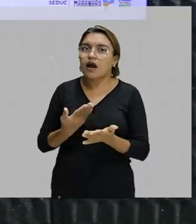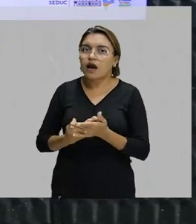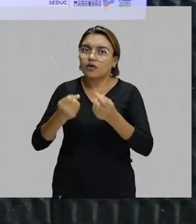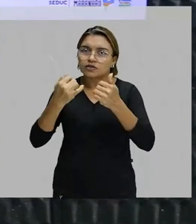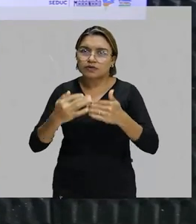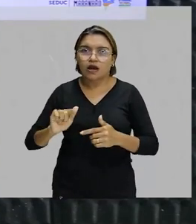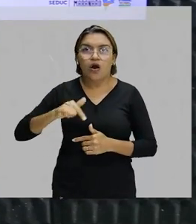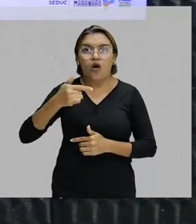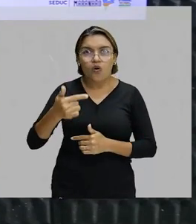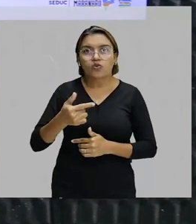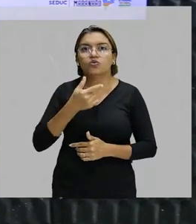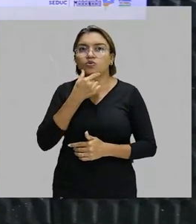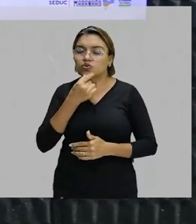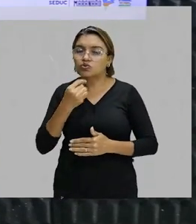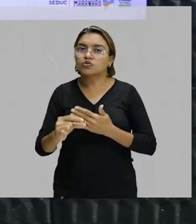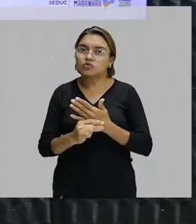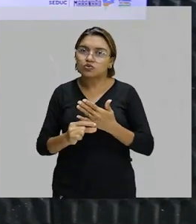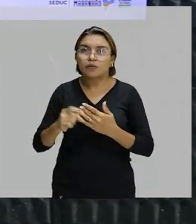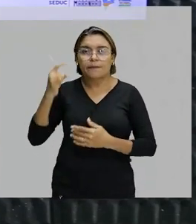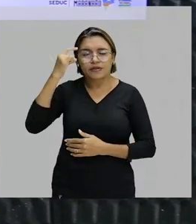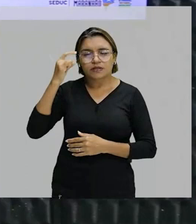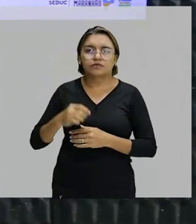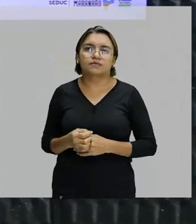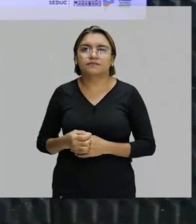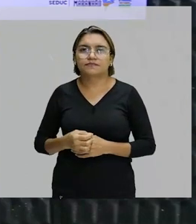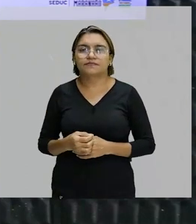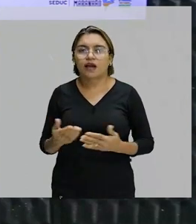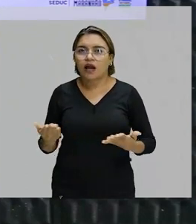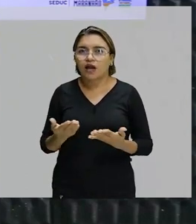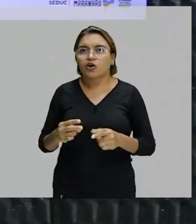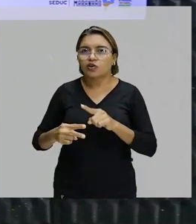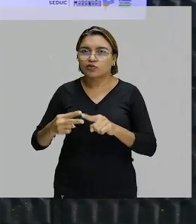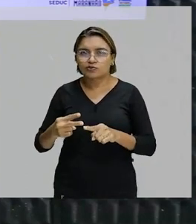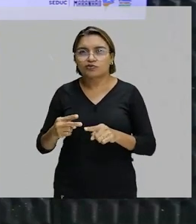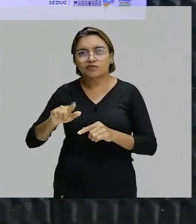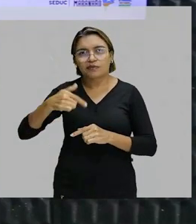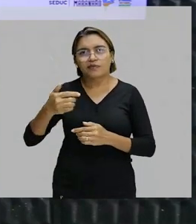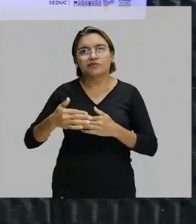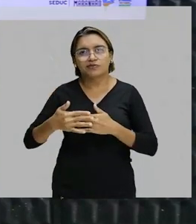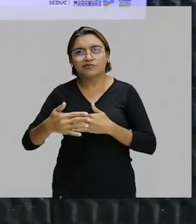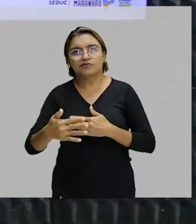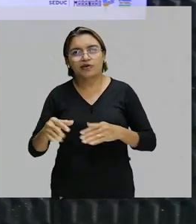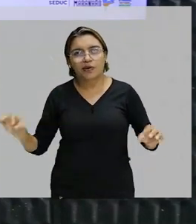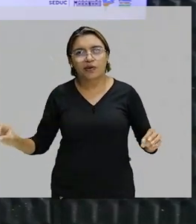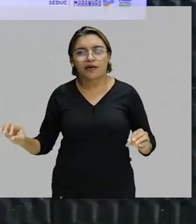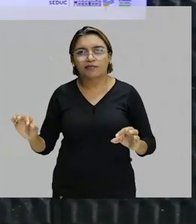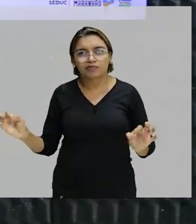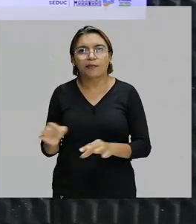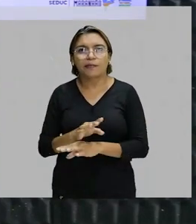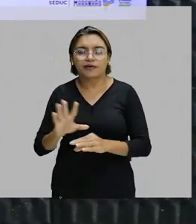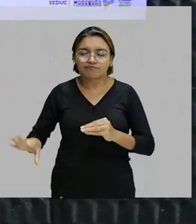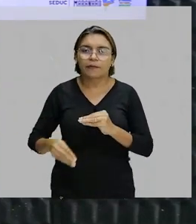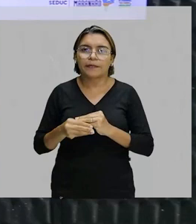de outros pensadores certo por Por enquanto só Fit gobino na parte dois a gente completa essa esse